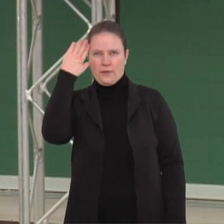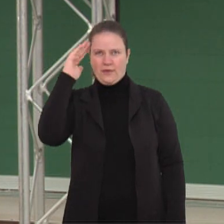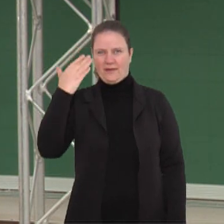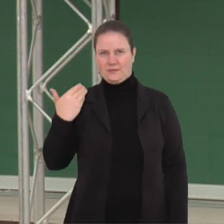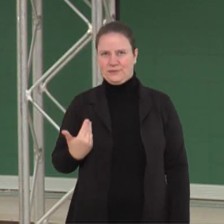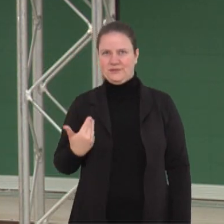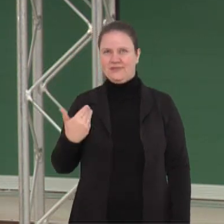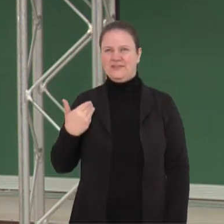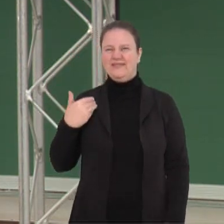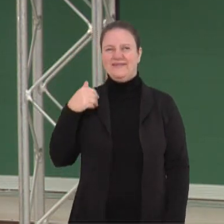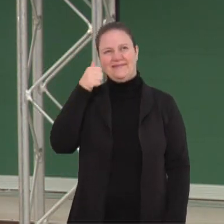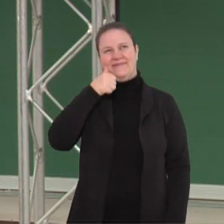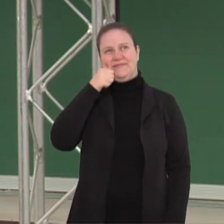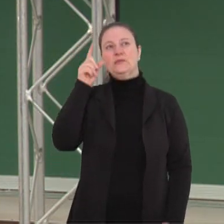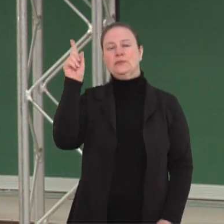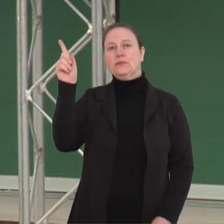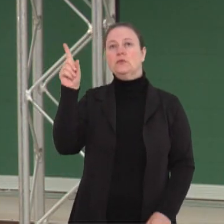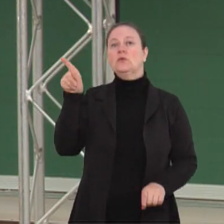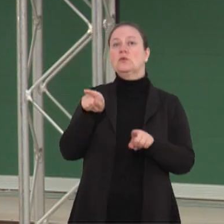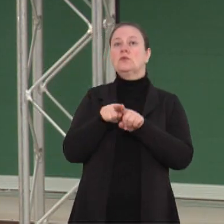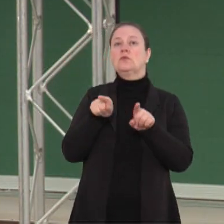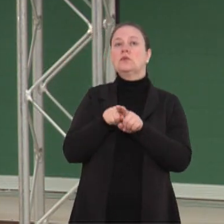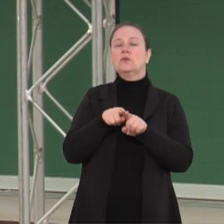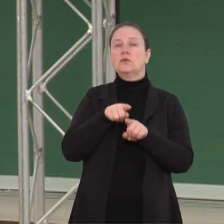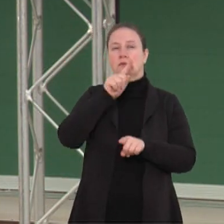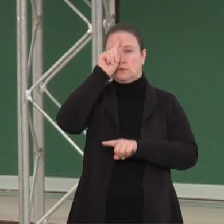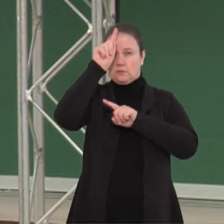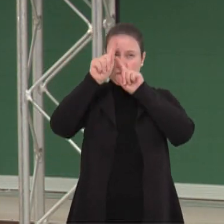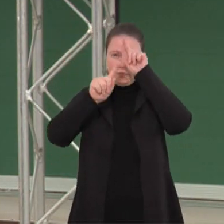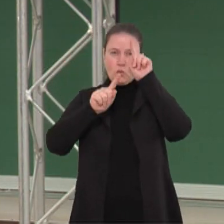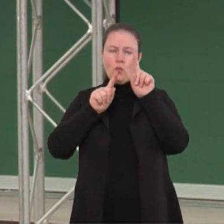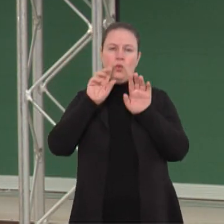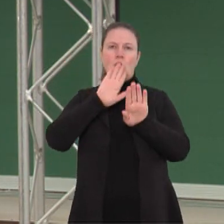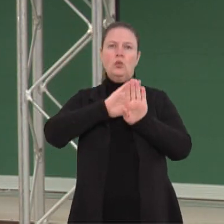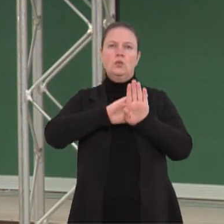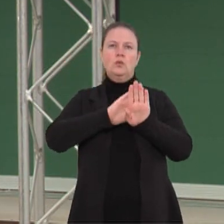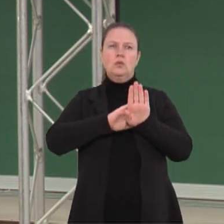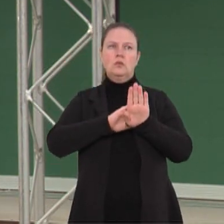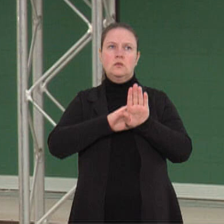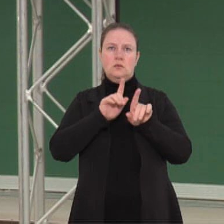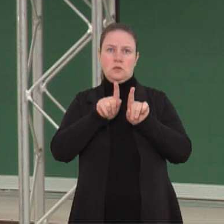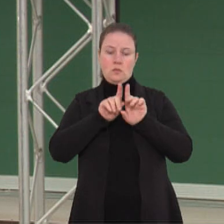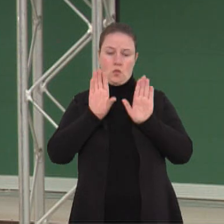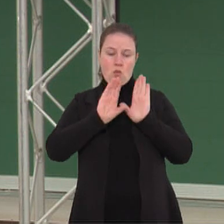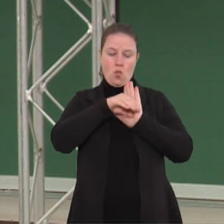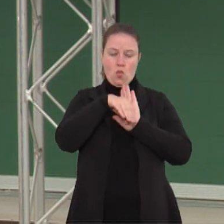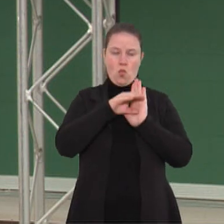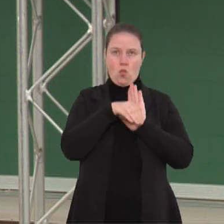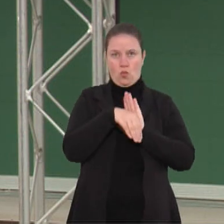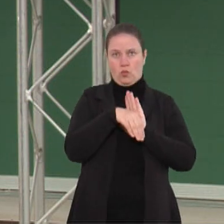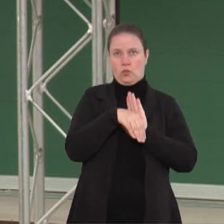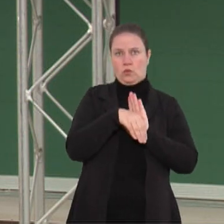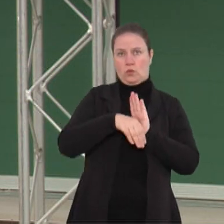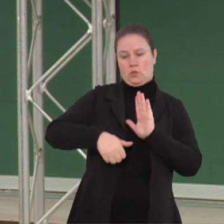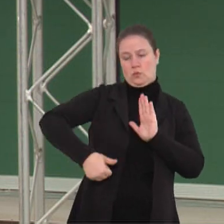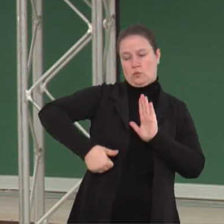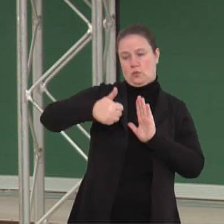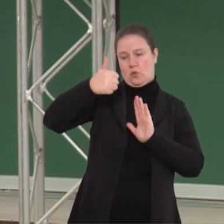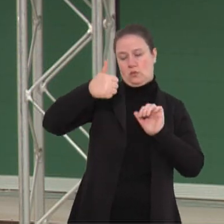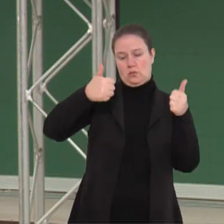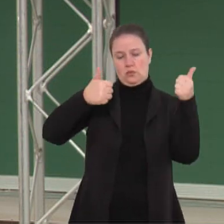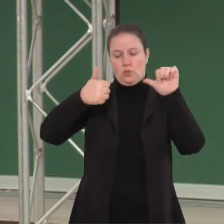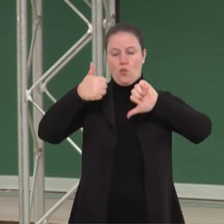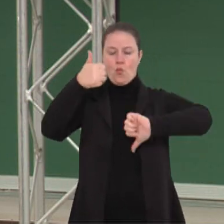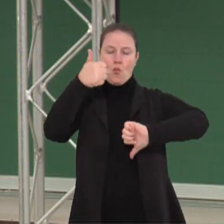que é essa questão da ideologia. E por fim, verificamos o conceito positivo e negativo